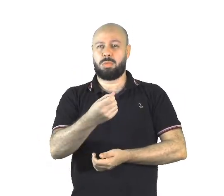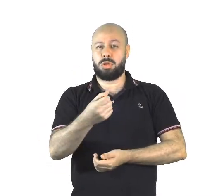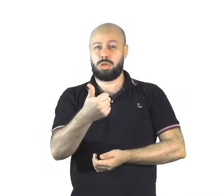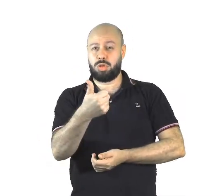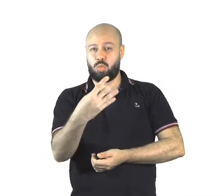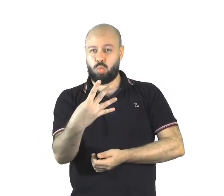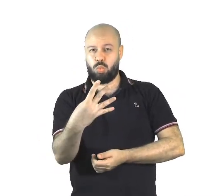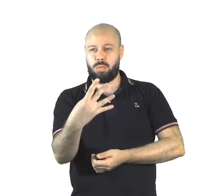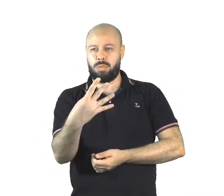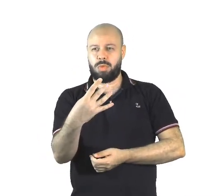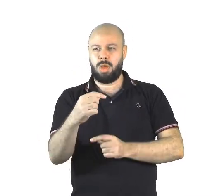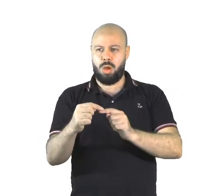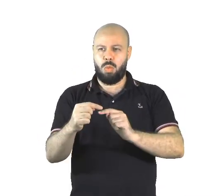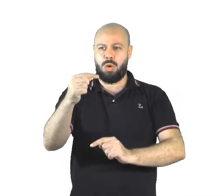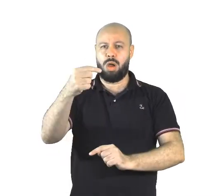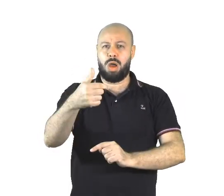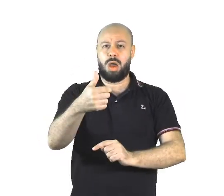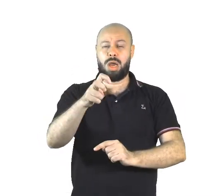2014,